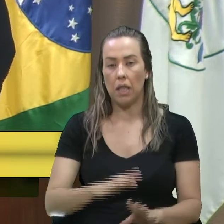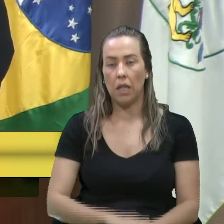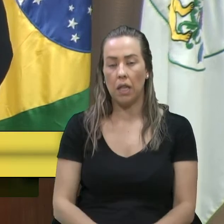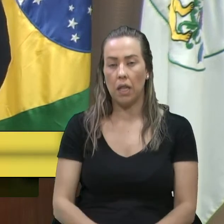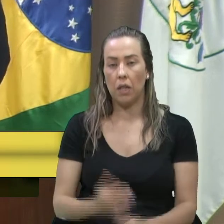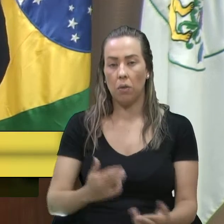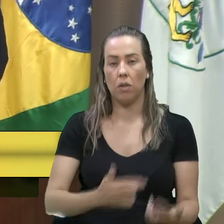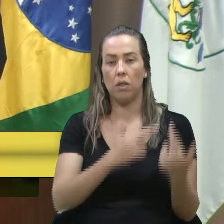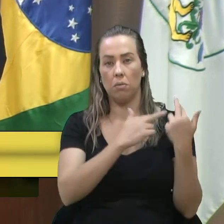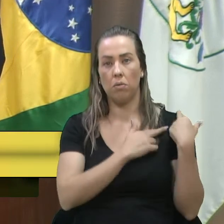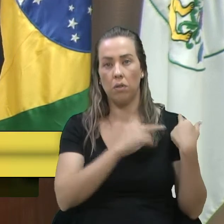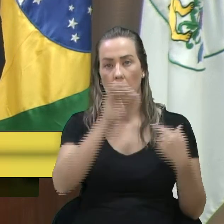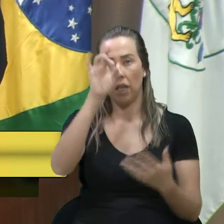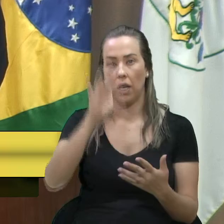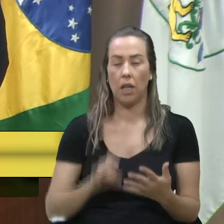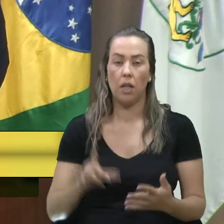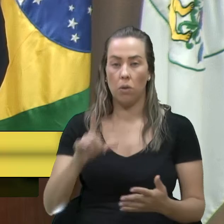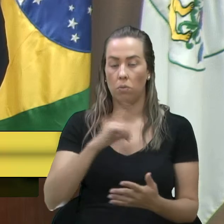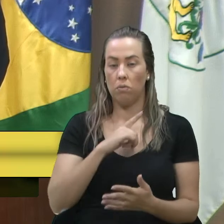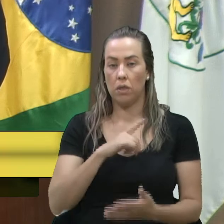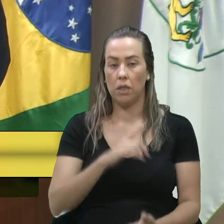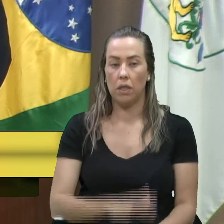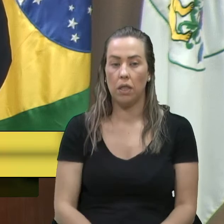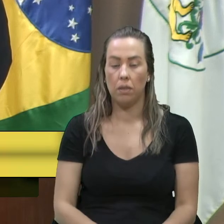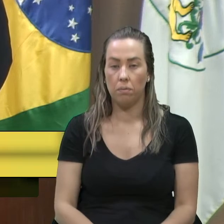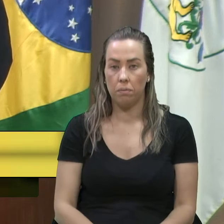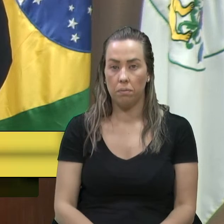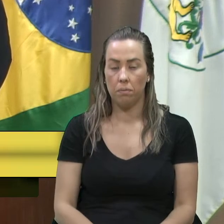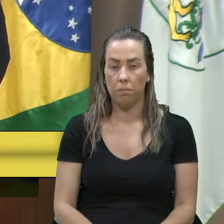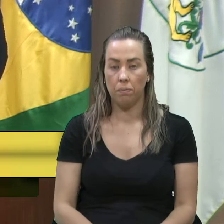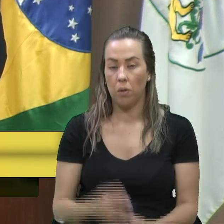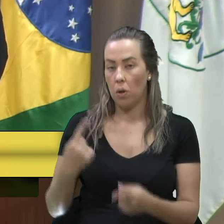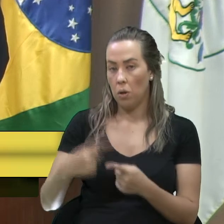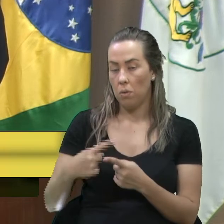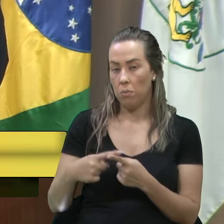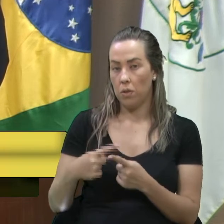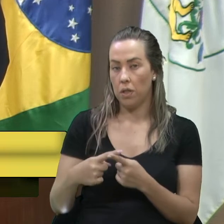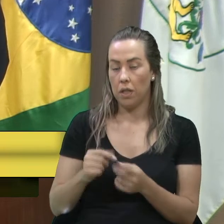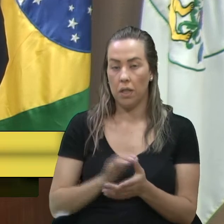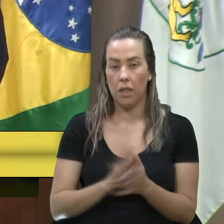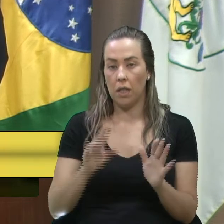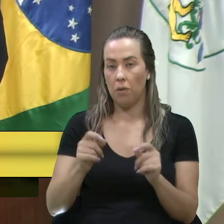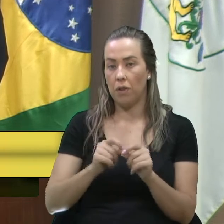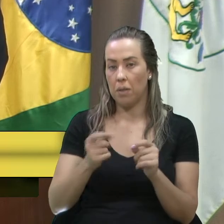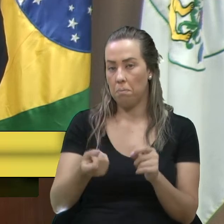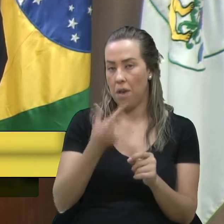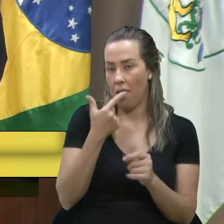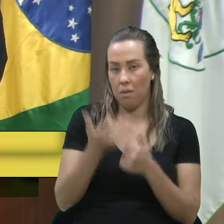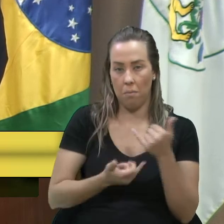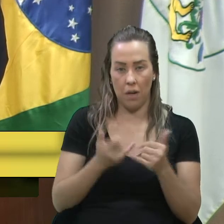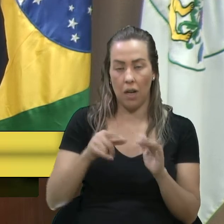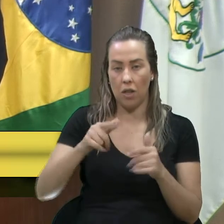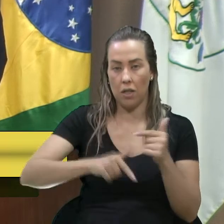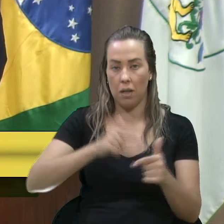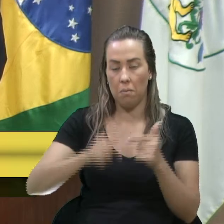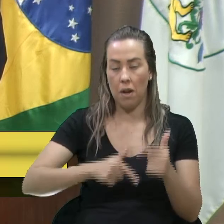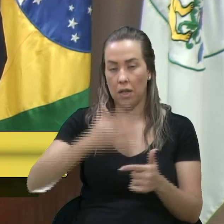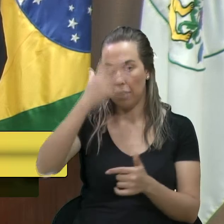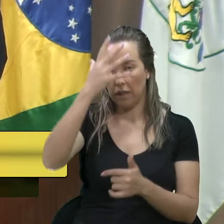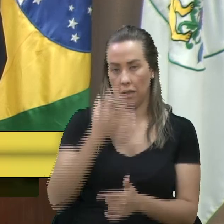com a responsabilidade que cada um de nós tem, né? Porque aqui a gente não faz piada, a gente trabalha